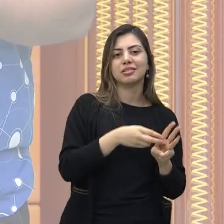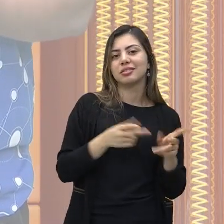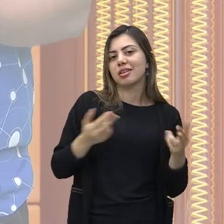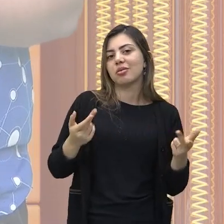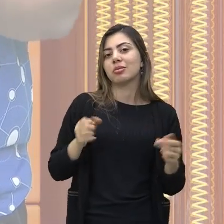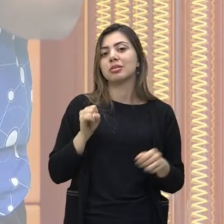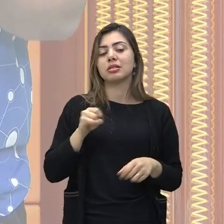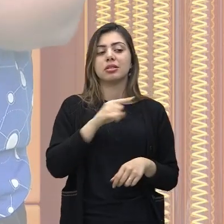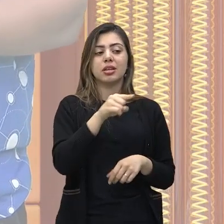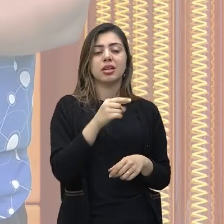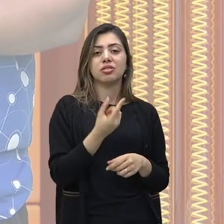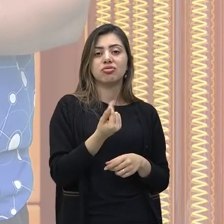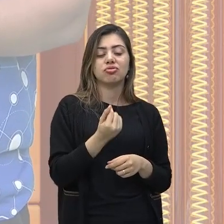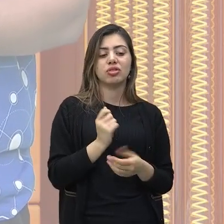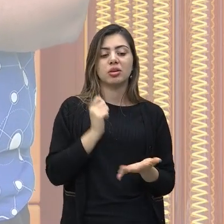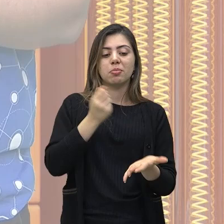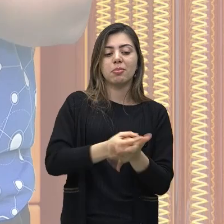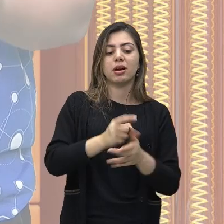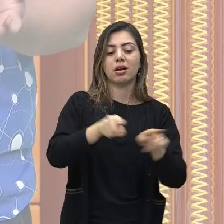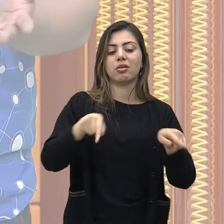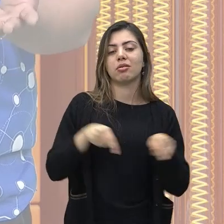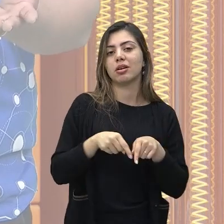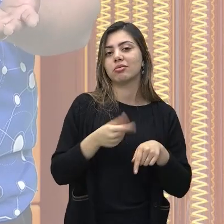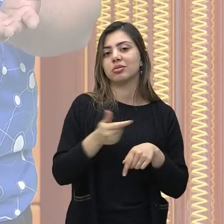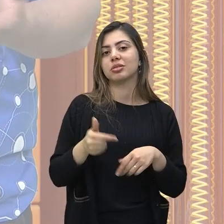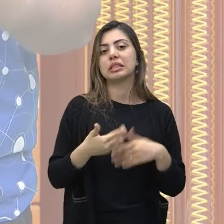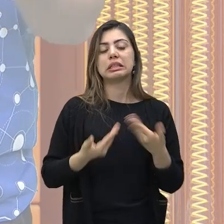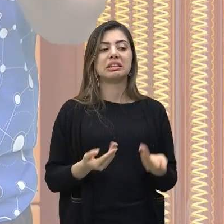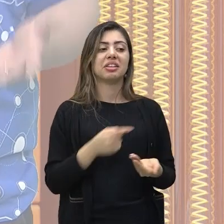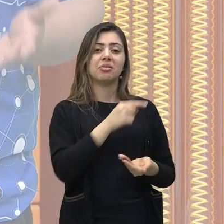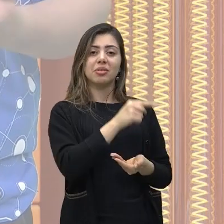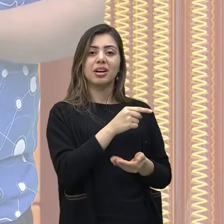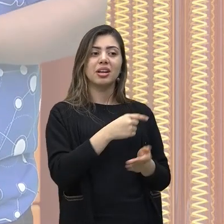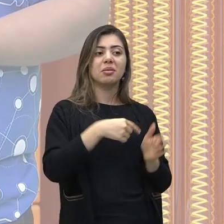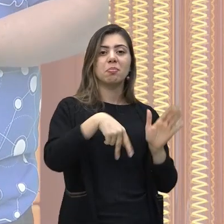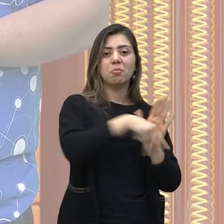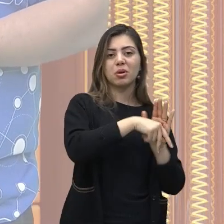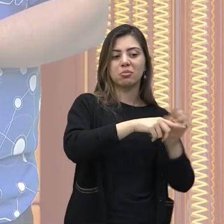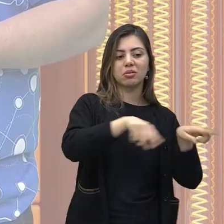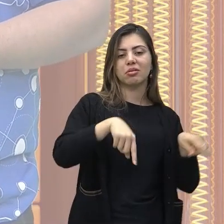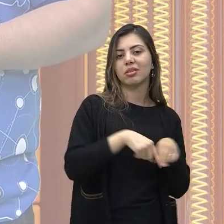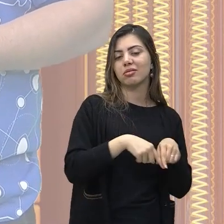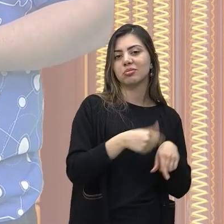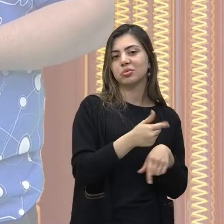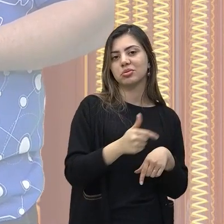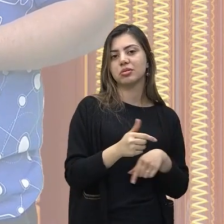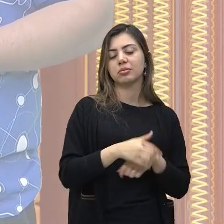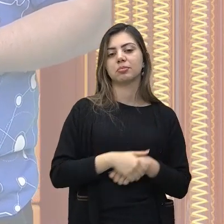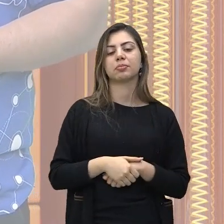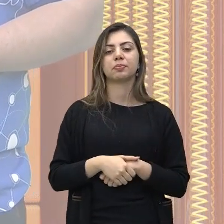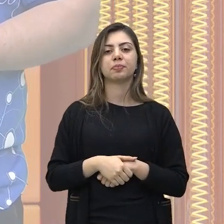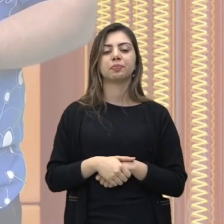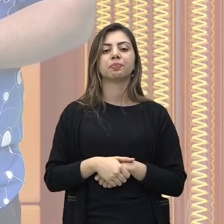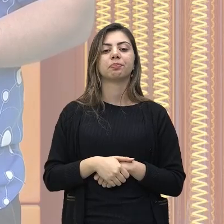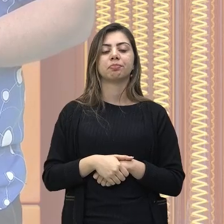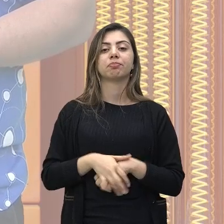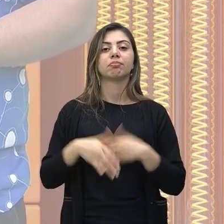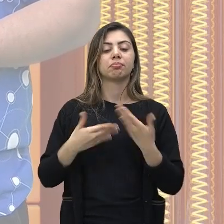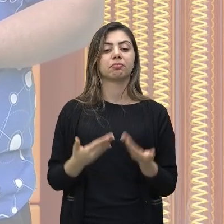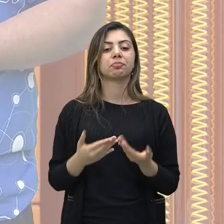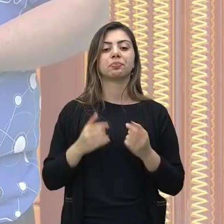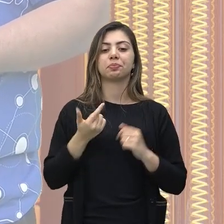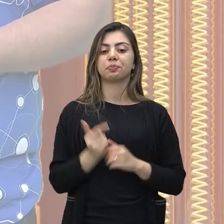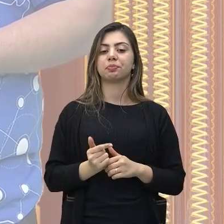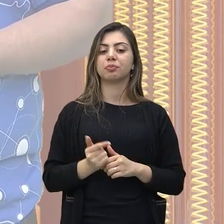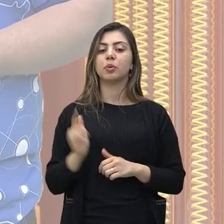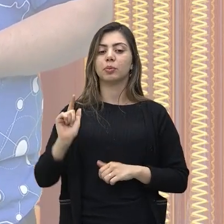como comprar para adquirir essas terras, eles também não poderiam ser considerados donos das terras. Continuando. Dificultou o acesso dos indígenas